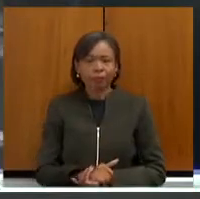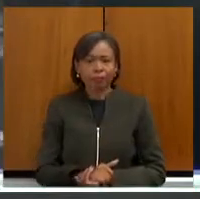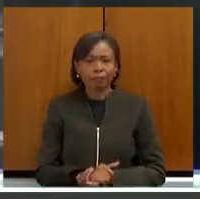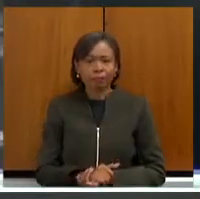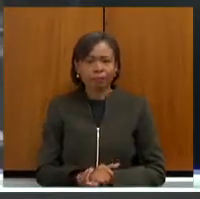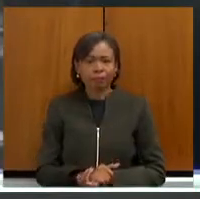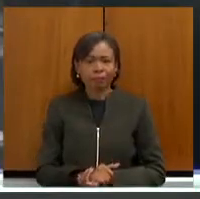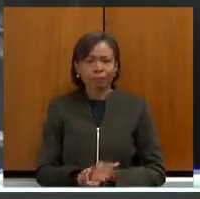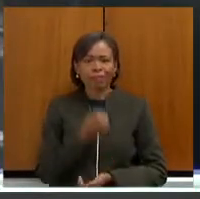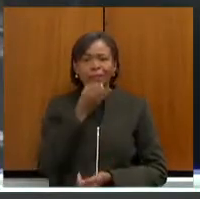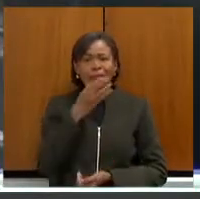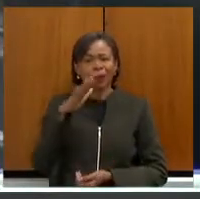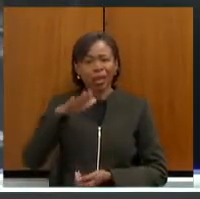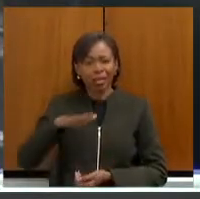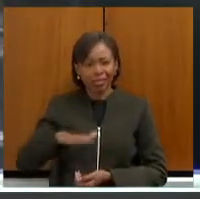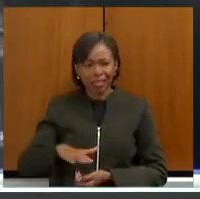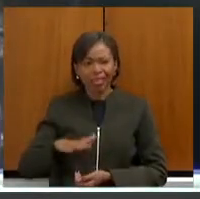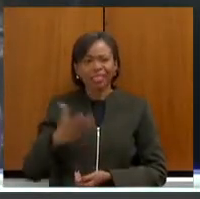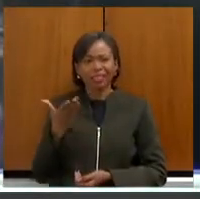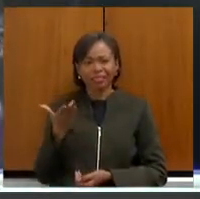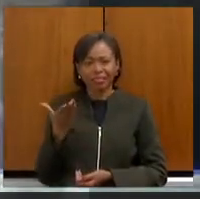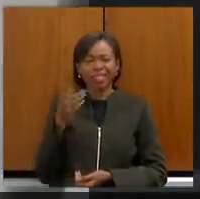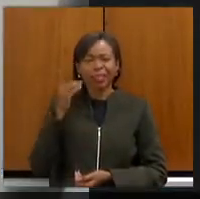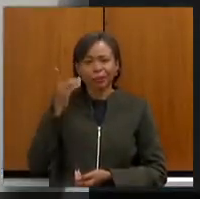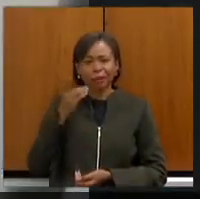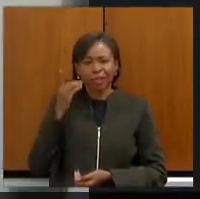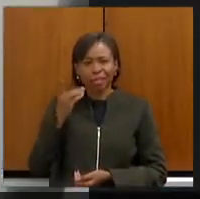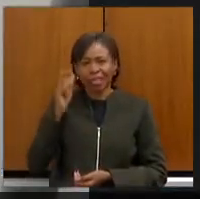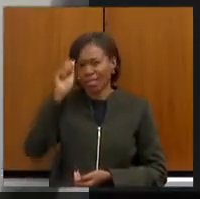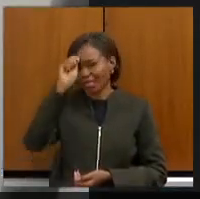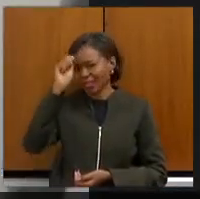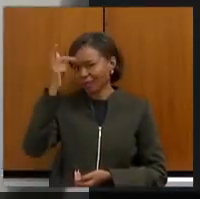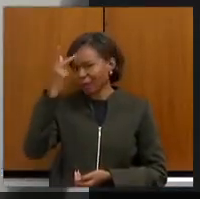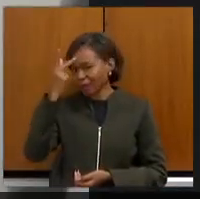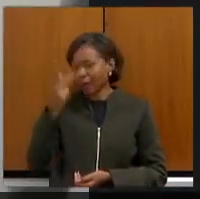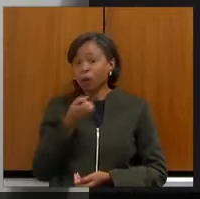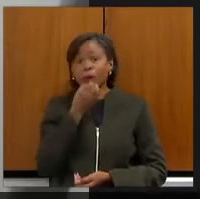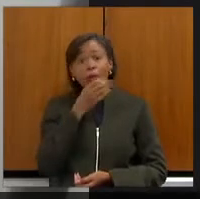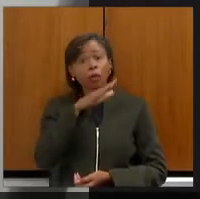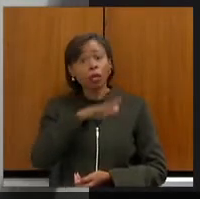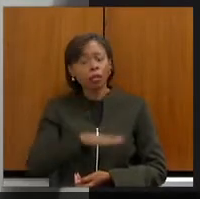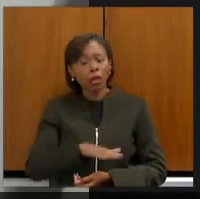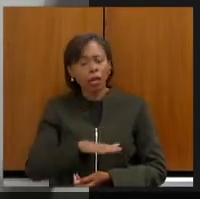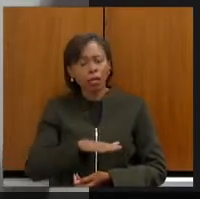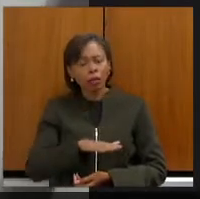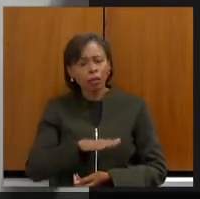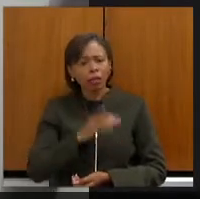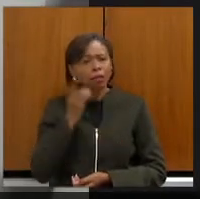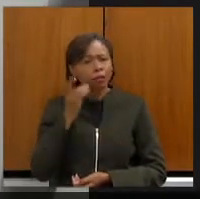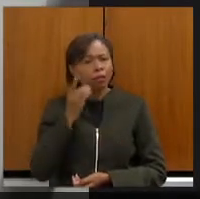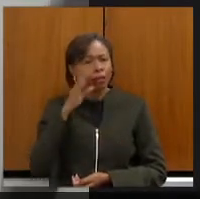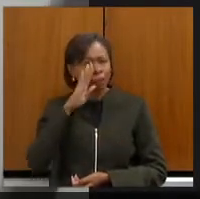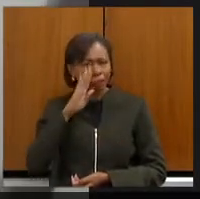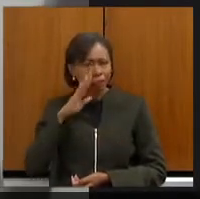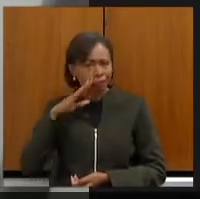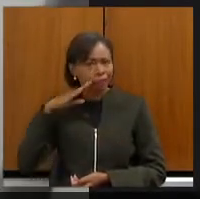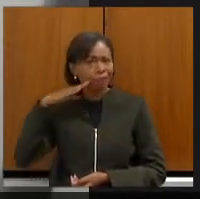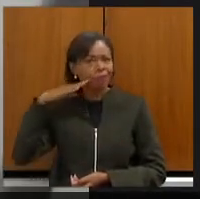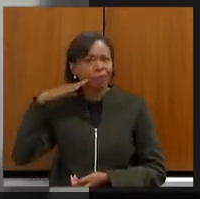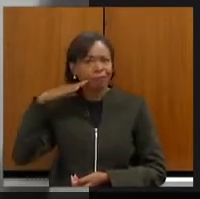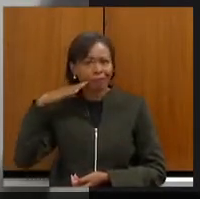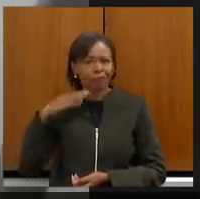Oi boa tarde deputada Ana Paula Boa tarde deputada Beatriz